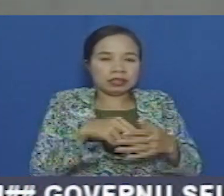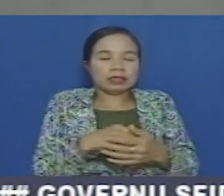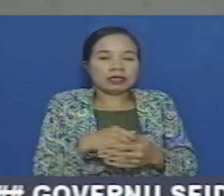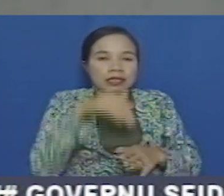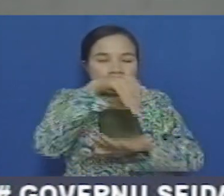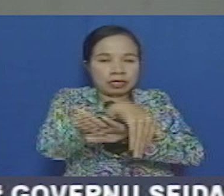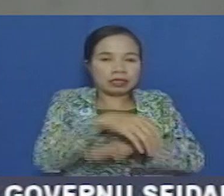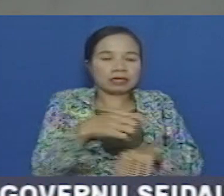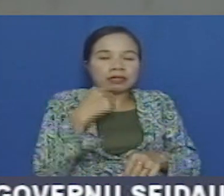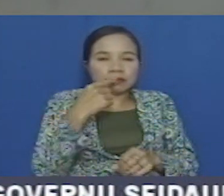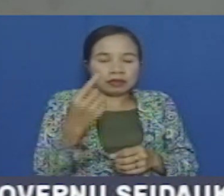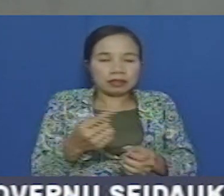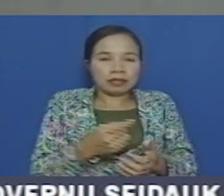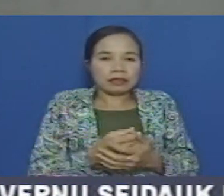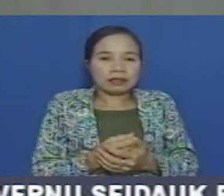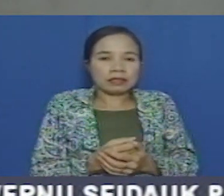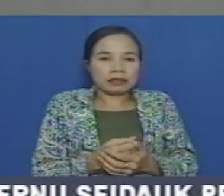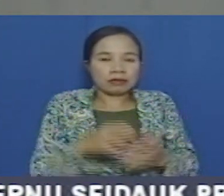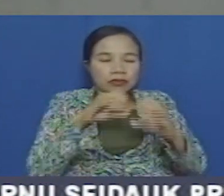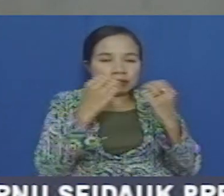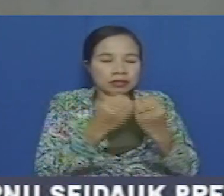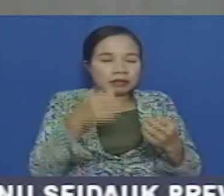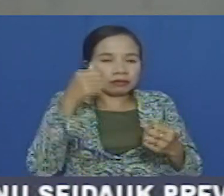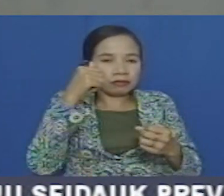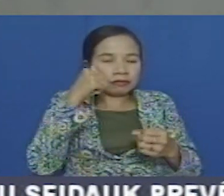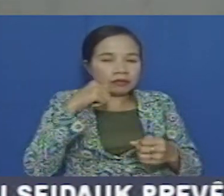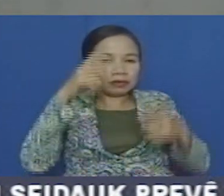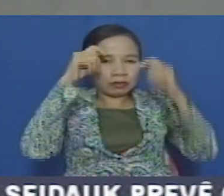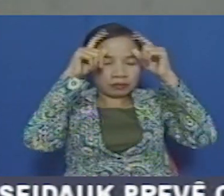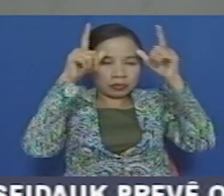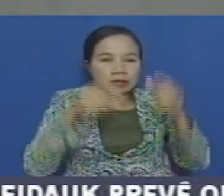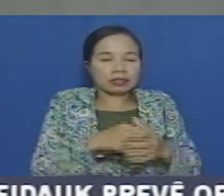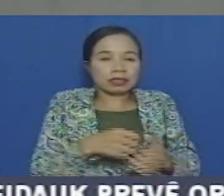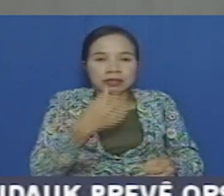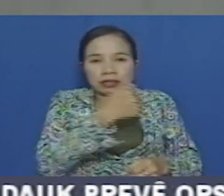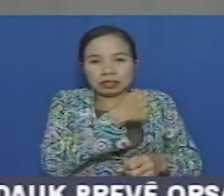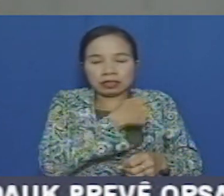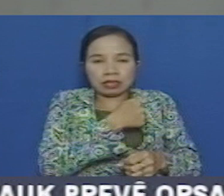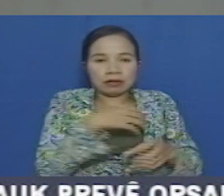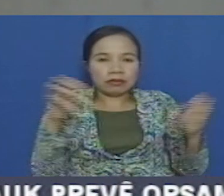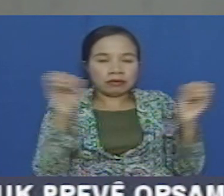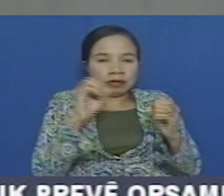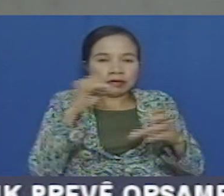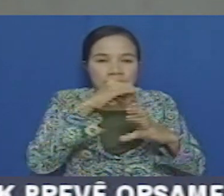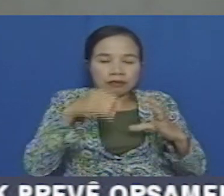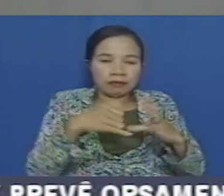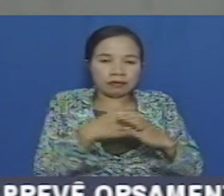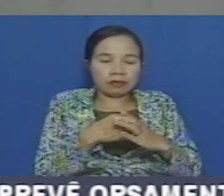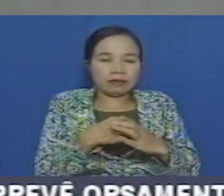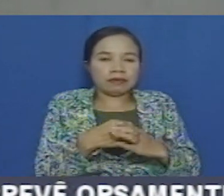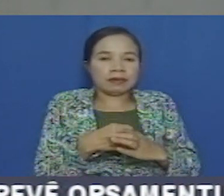yang. Ang atu hateten katak Rede Feito Timor-Leste, sidauk, no la involve